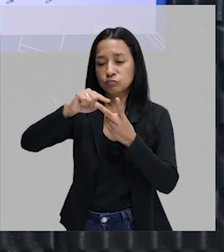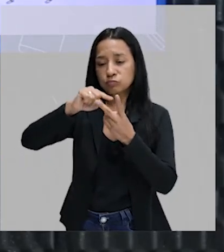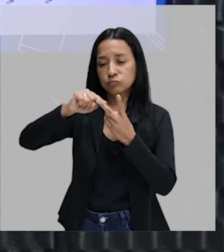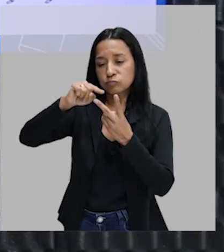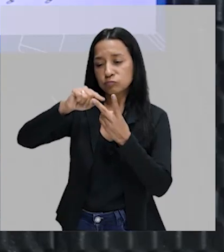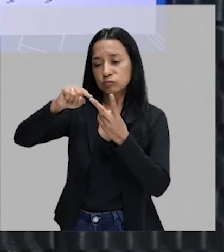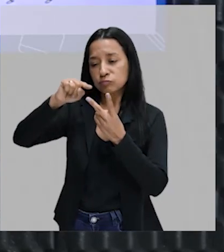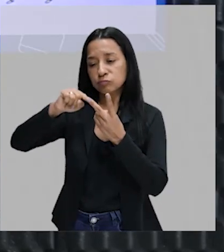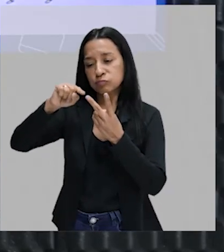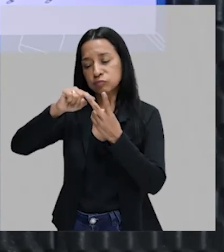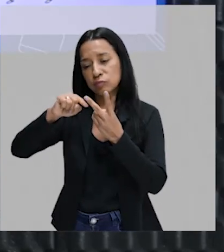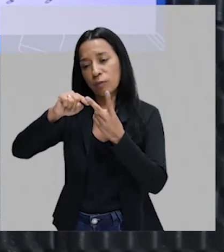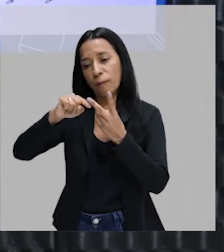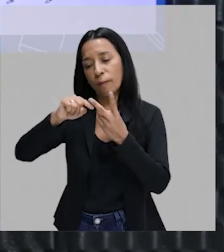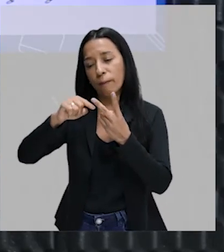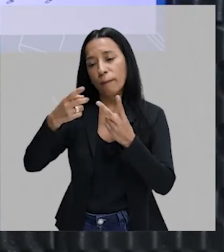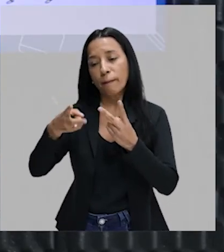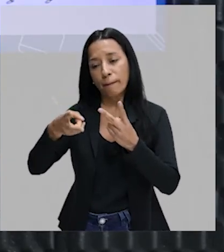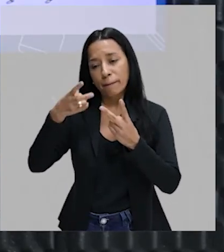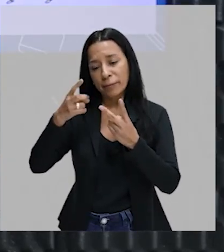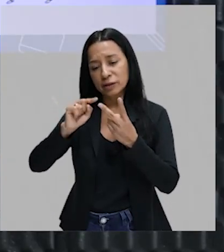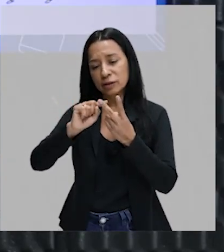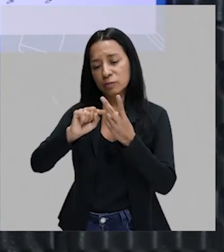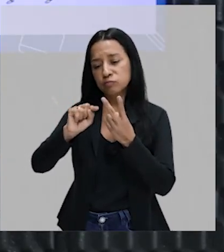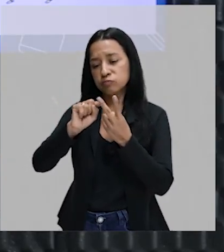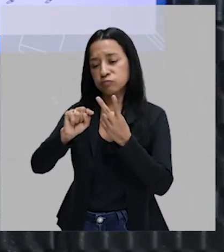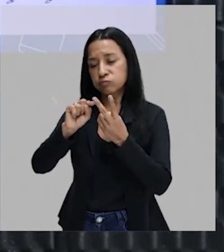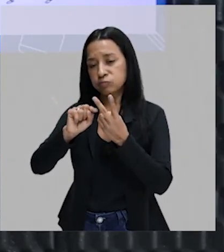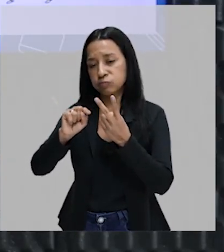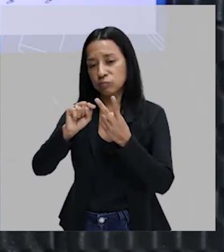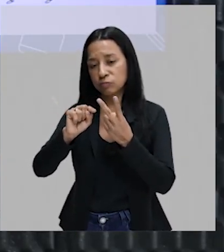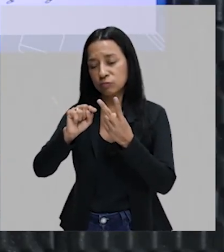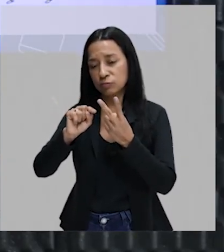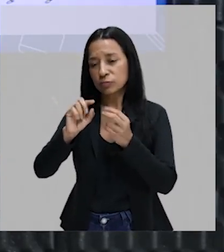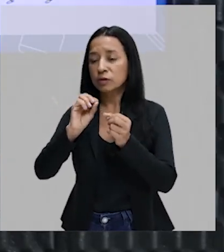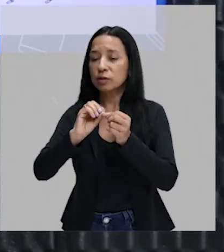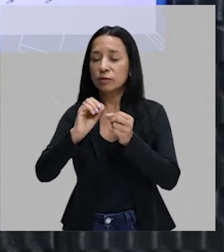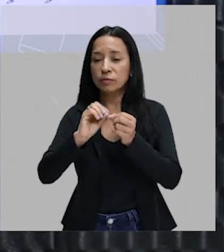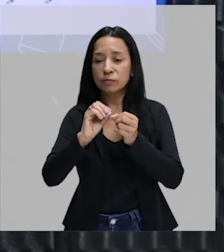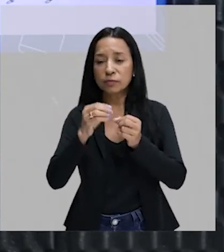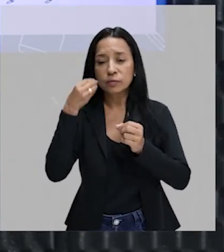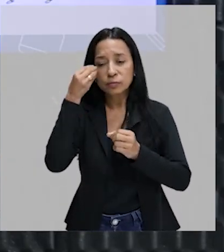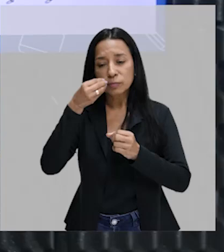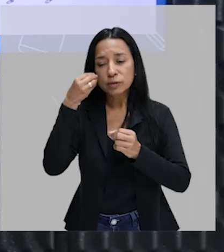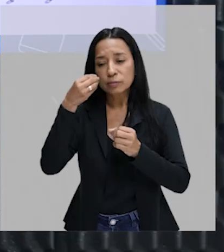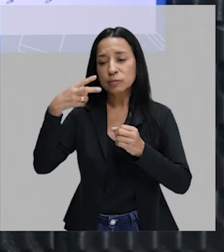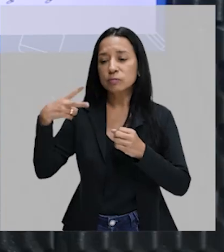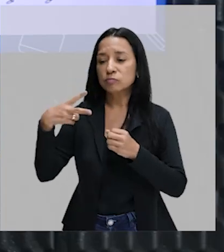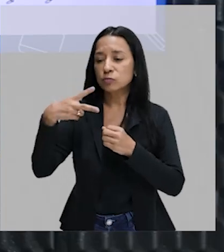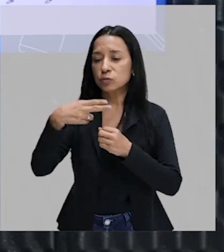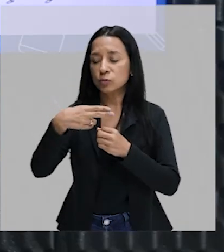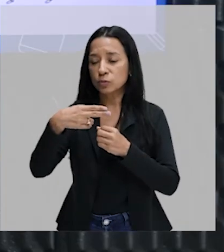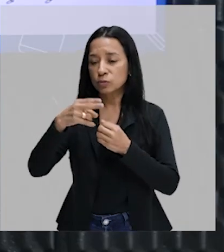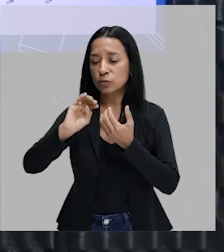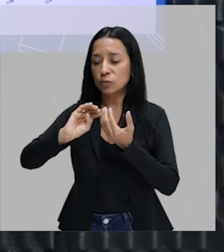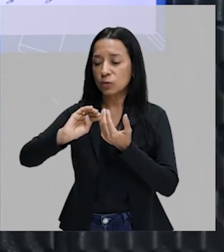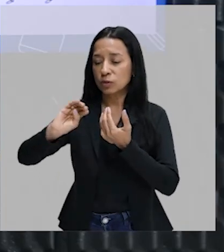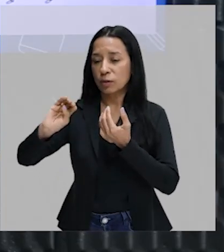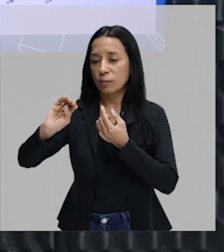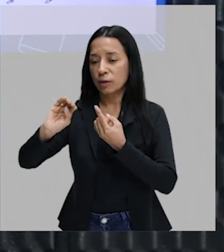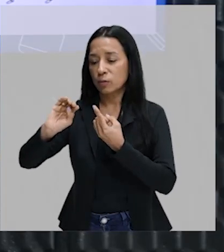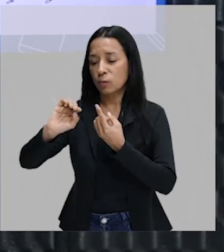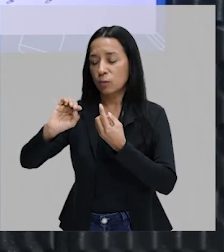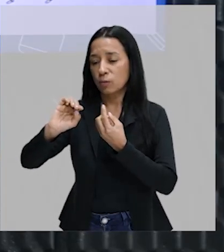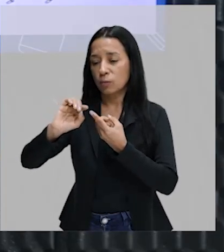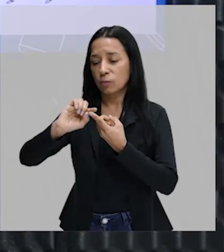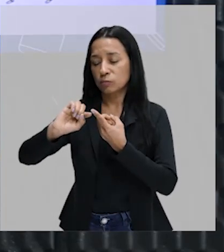A gente percebe que as extremidades dela é ondulada. Foi feito um experimento em que se cortou, separou essa parte aqui da alga